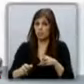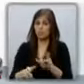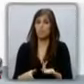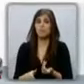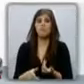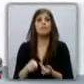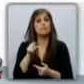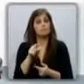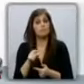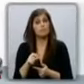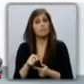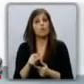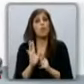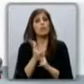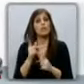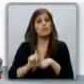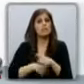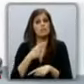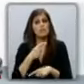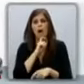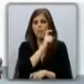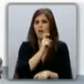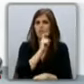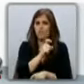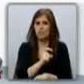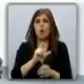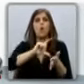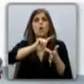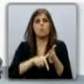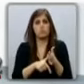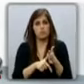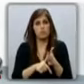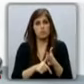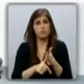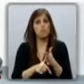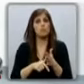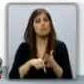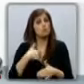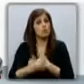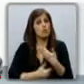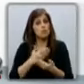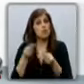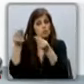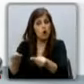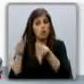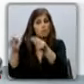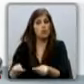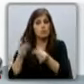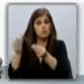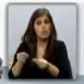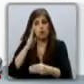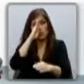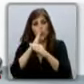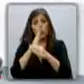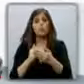fato do qual o cliente sempre foi informado os projetos por ser concretizados foram nos entregues apenas no